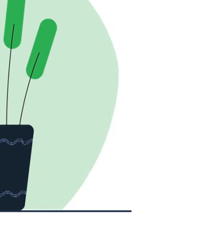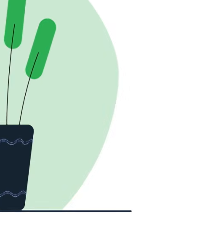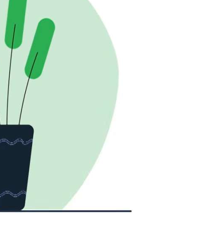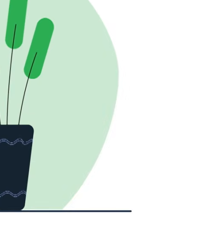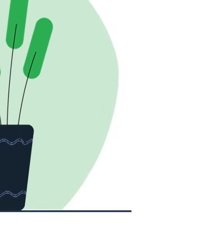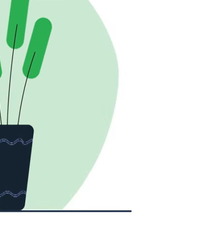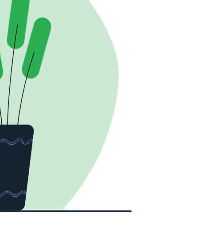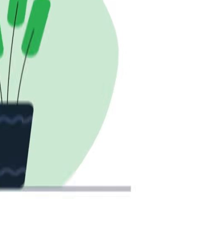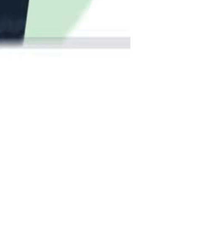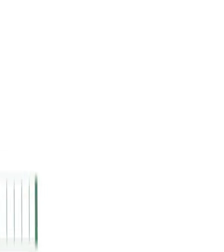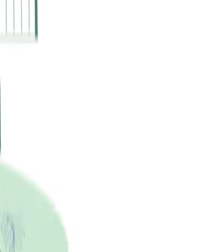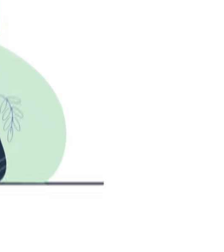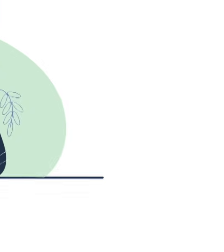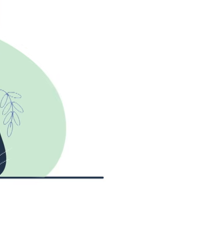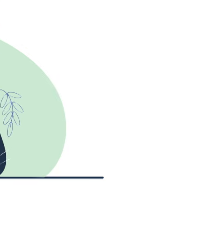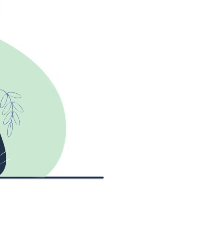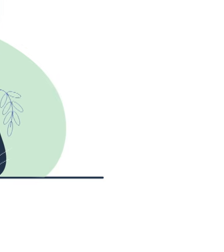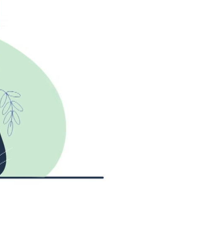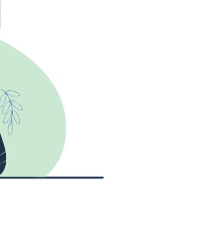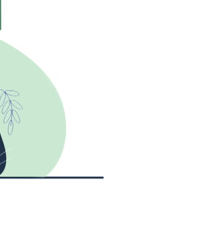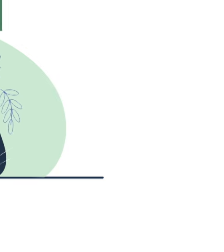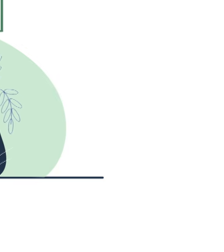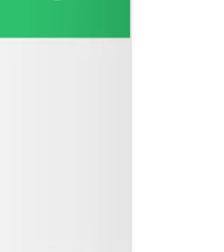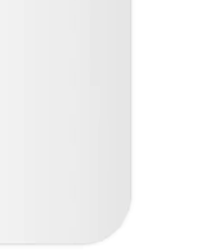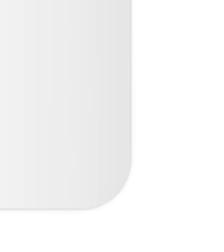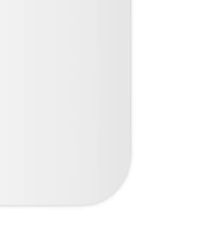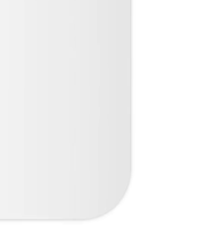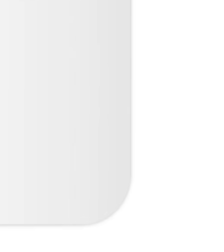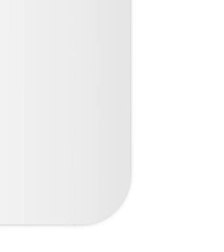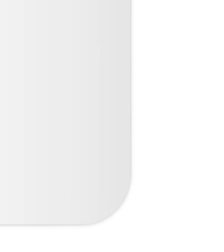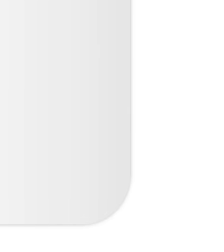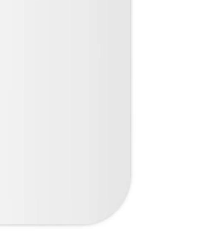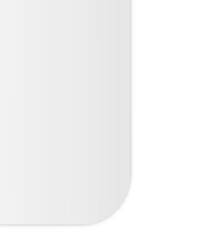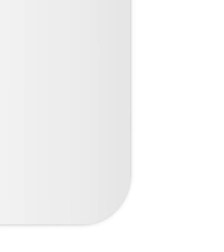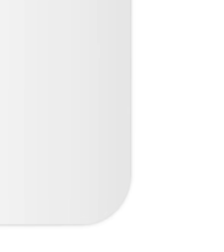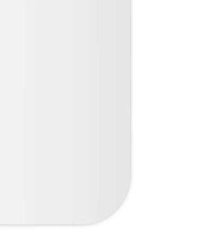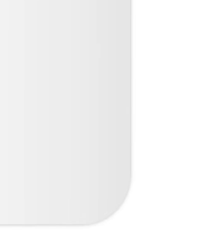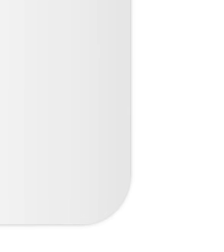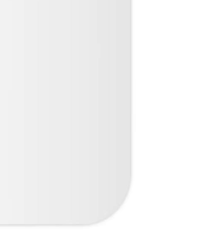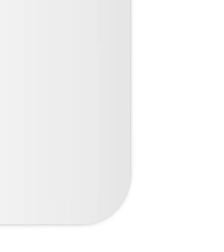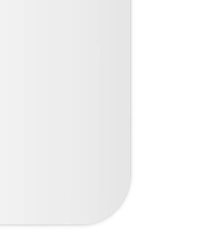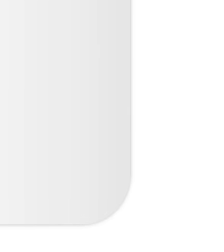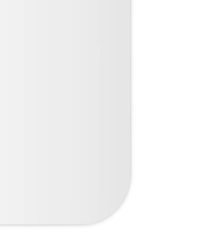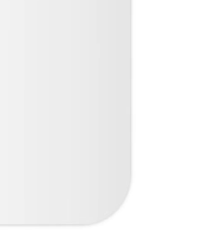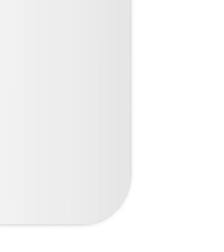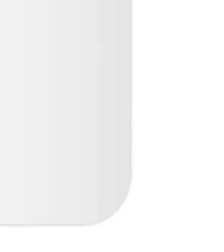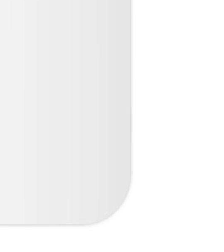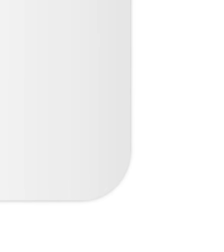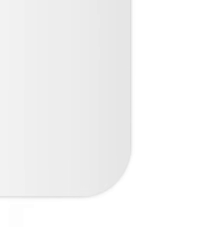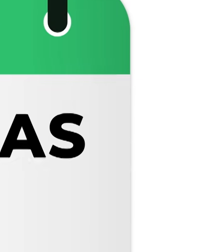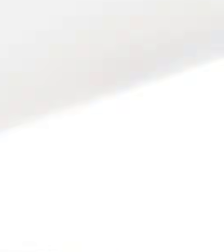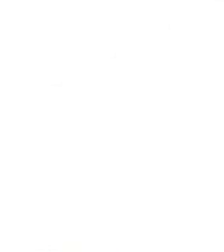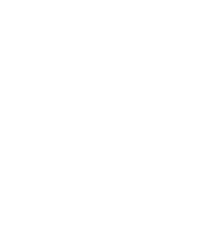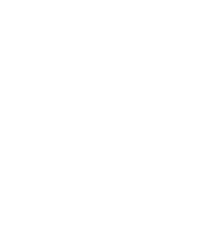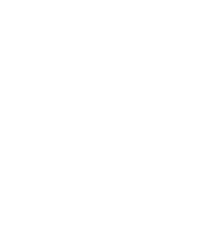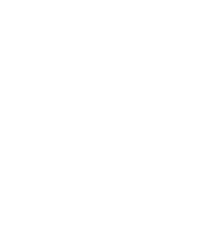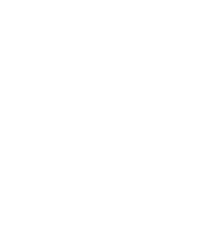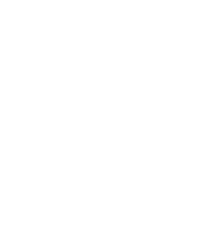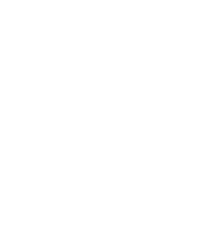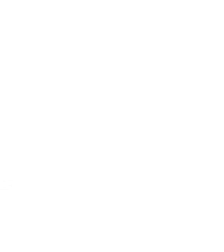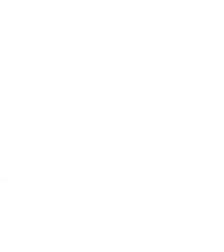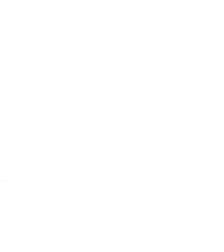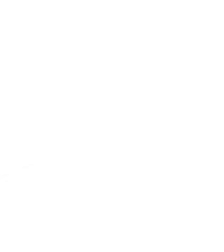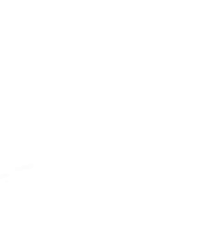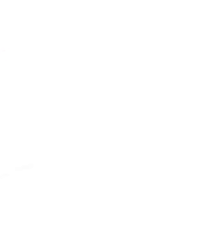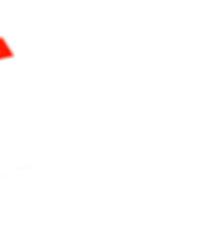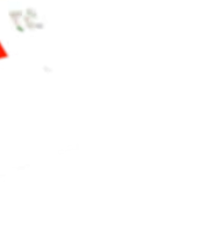professores, pesquisadores em EAD, trazendo seus mais recentes estudos. Nas terças-feiras, às 19 horas, com transmissão ao vivo no canal do YouTube.